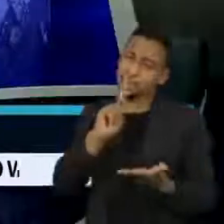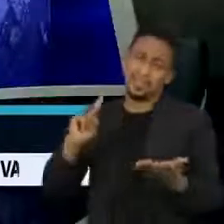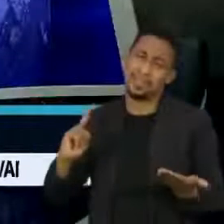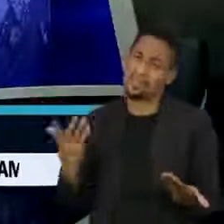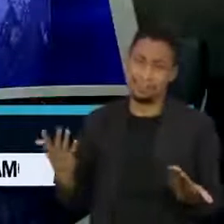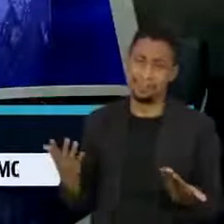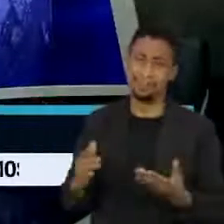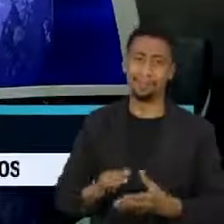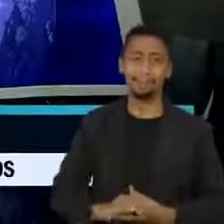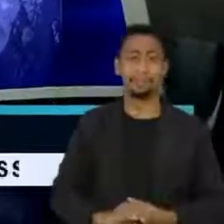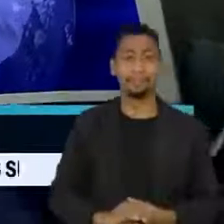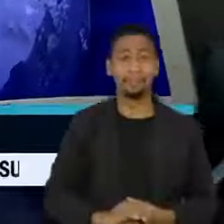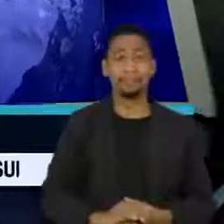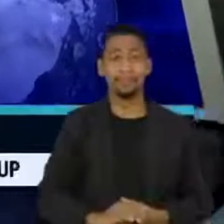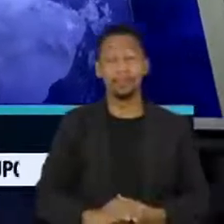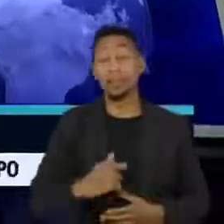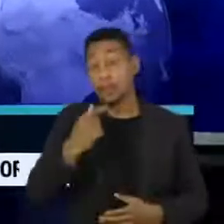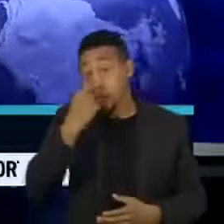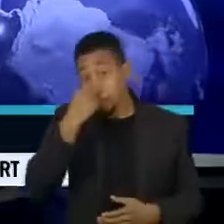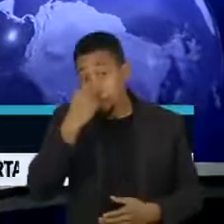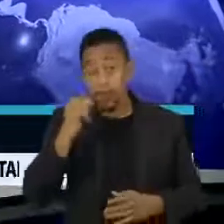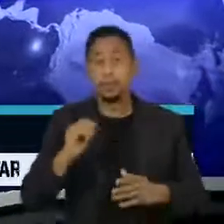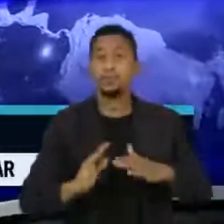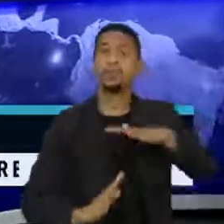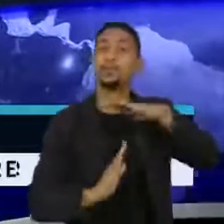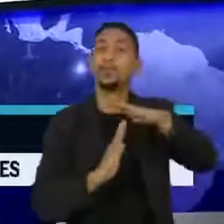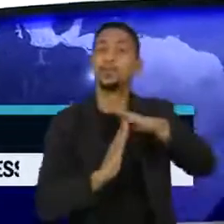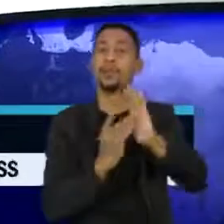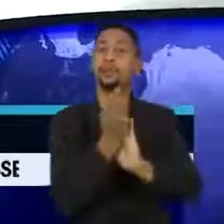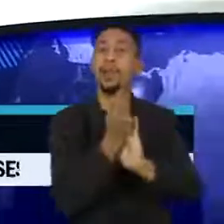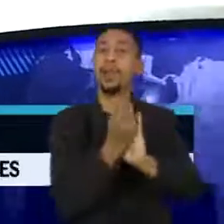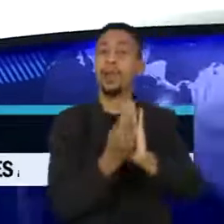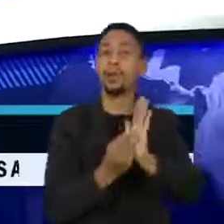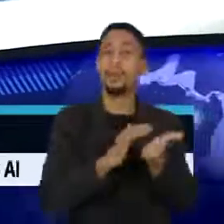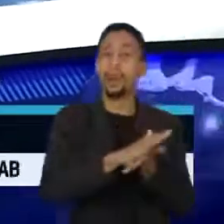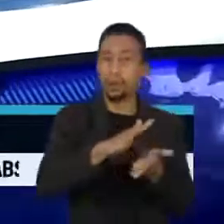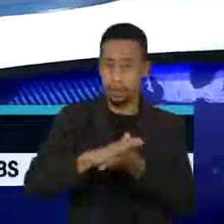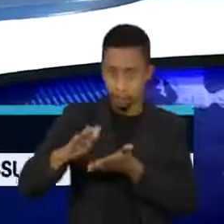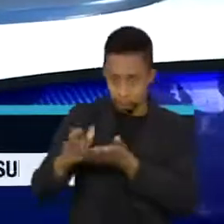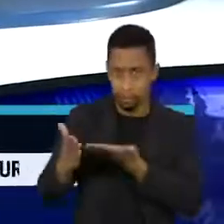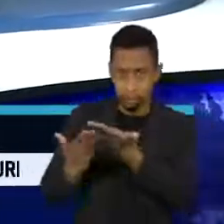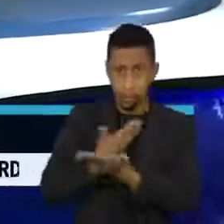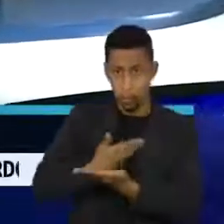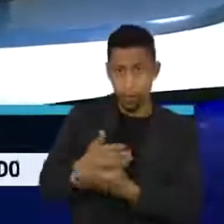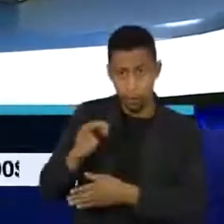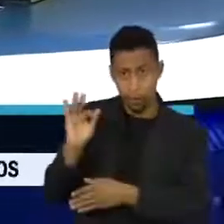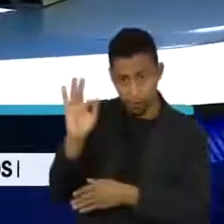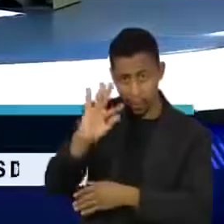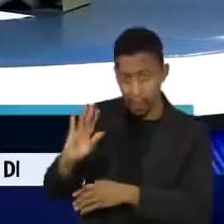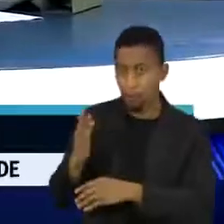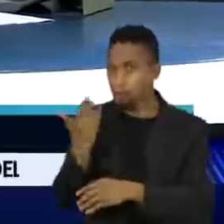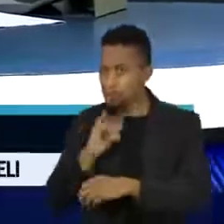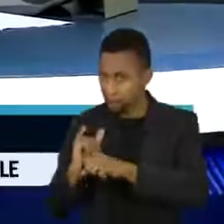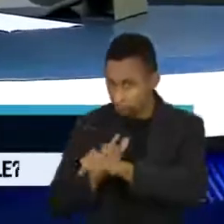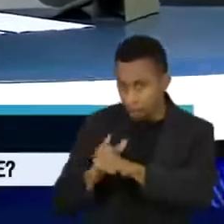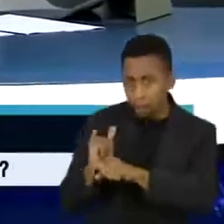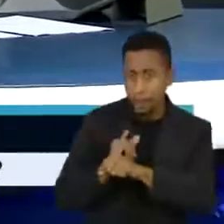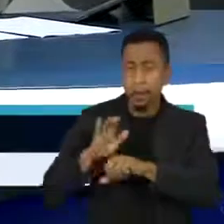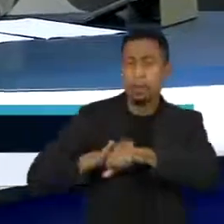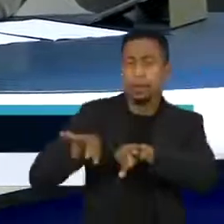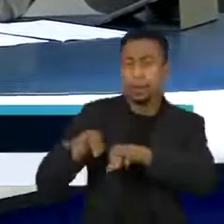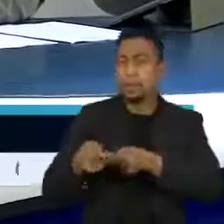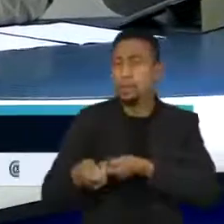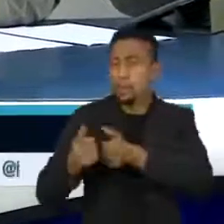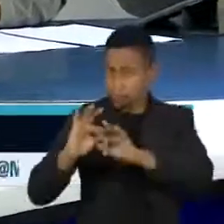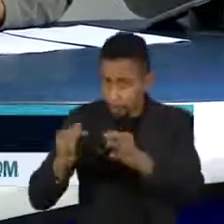É capaz como fica a questão do teto de gastos do governo consegue driblar esse mecanismo para ampliar o bolsa família na